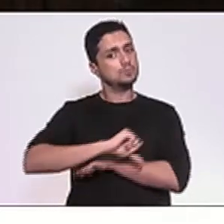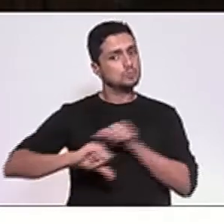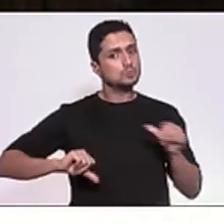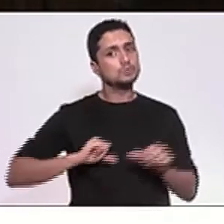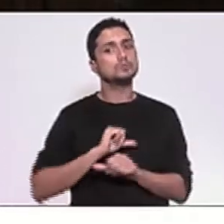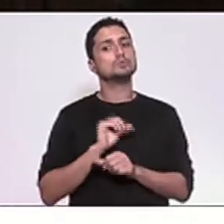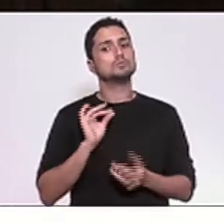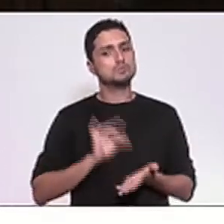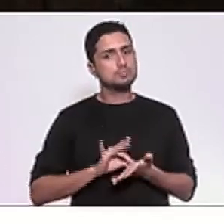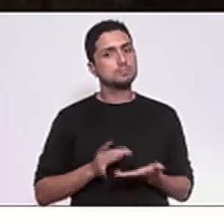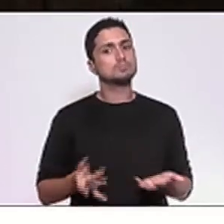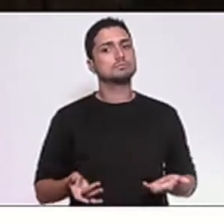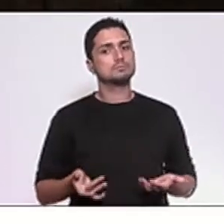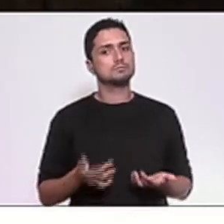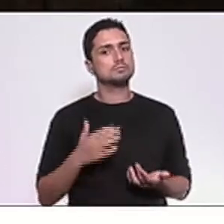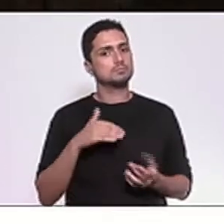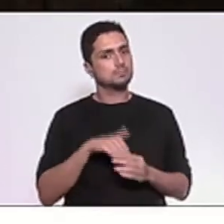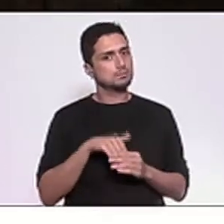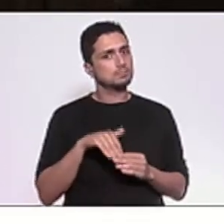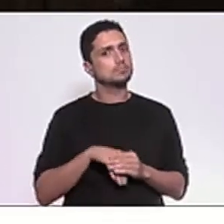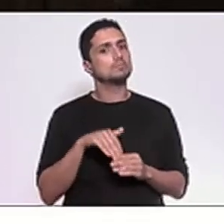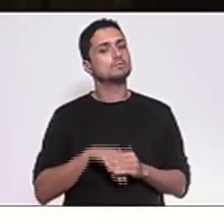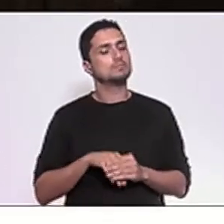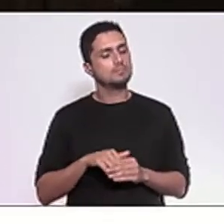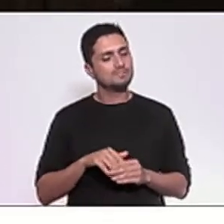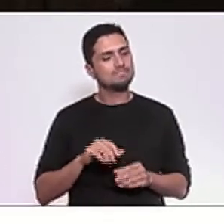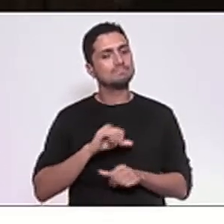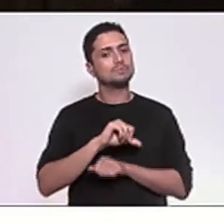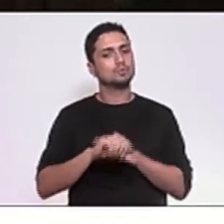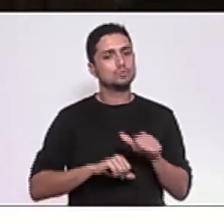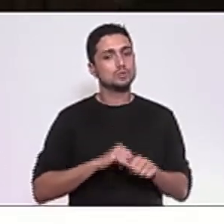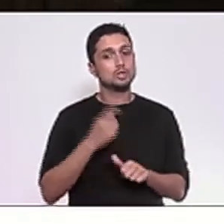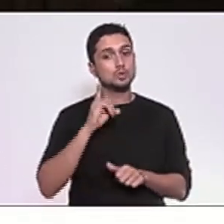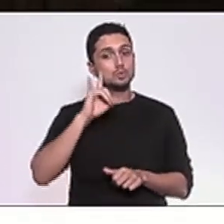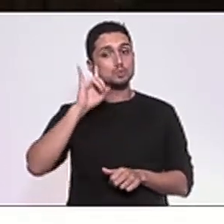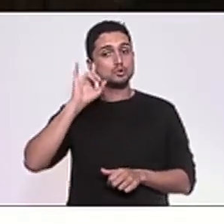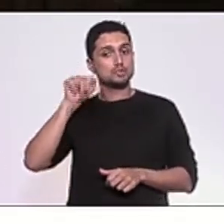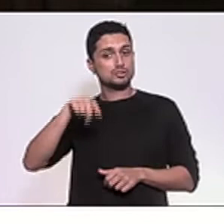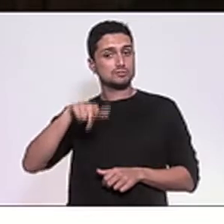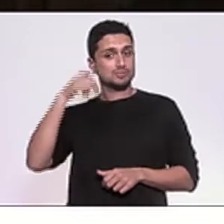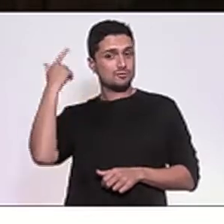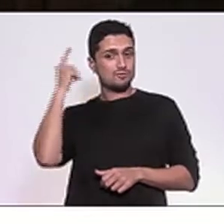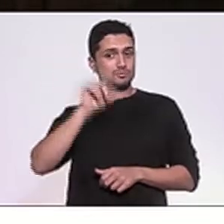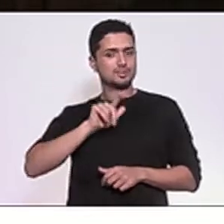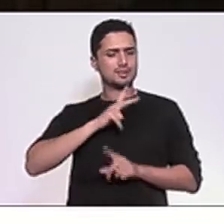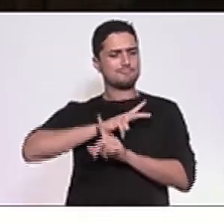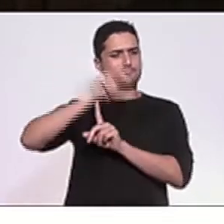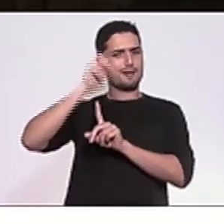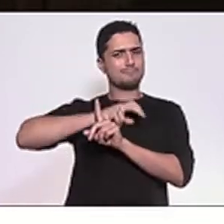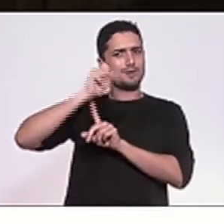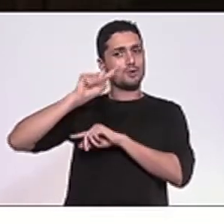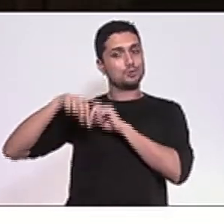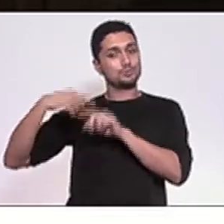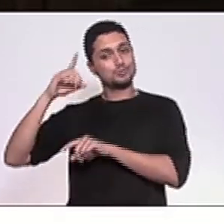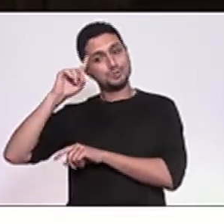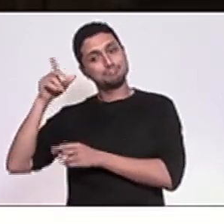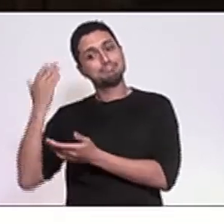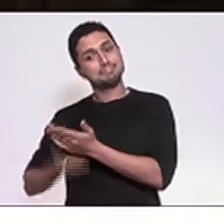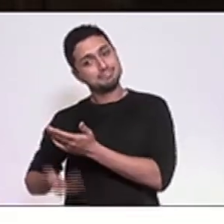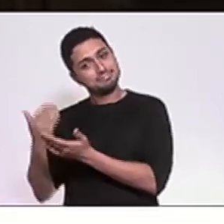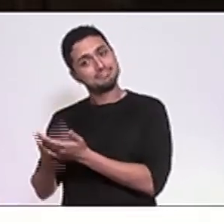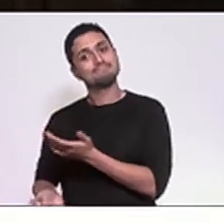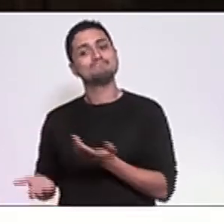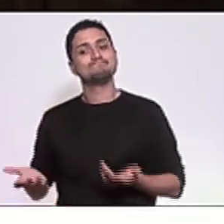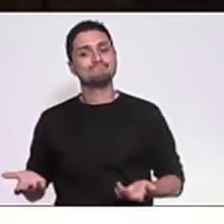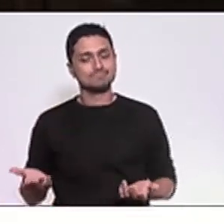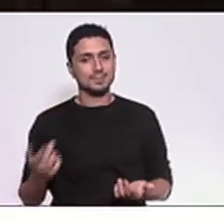também é uma roda gigante. Um dia você está em cima, outro dia você está embaixo. Acho que o governador